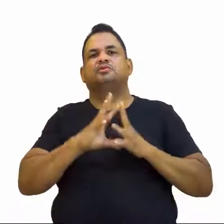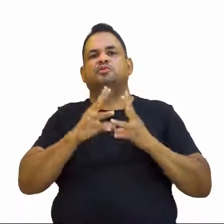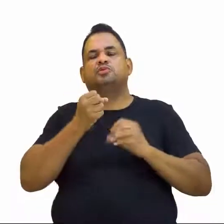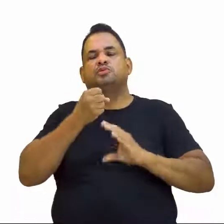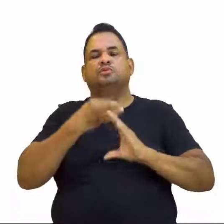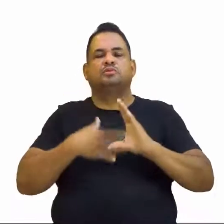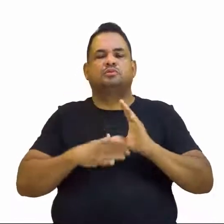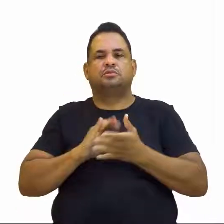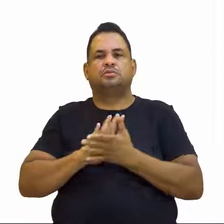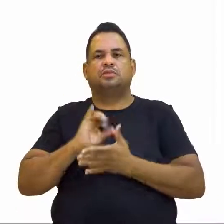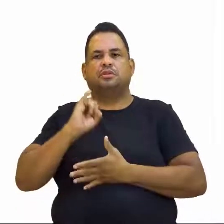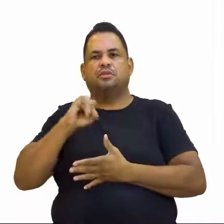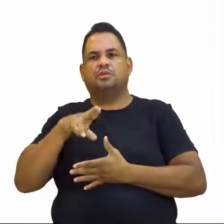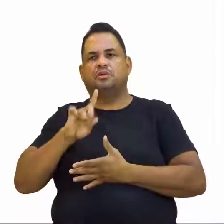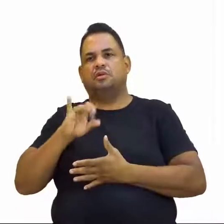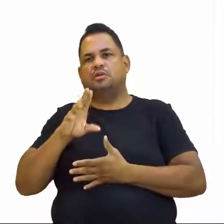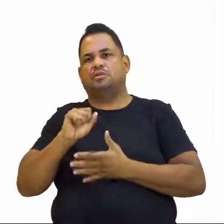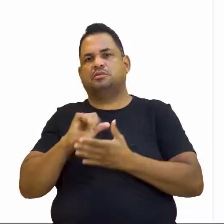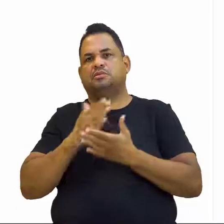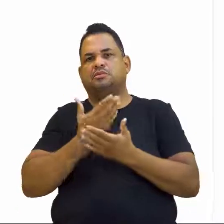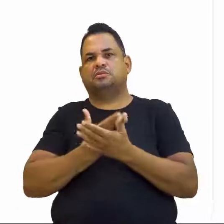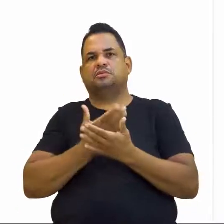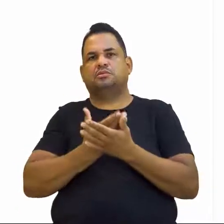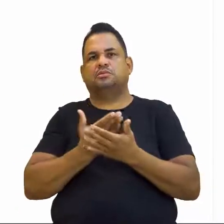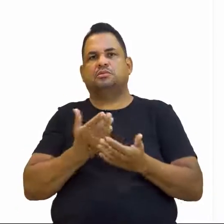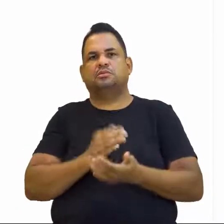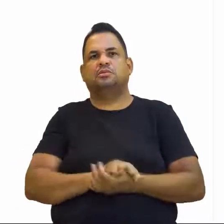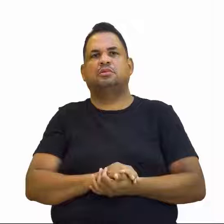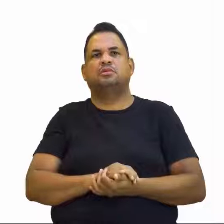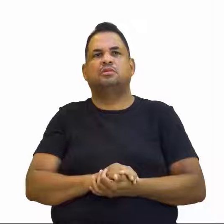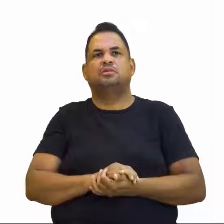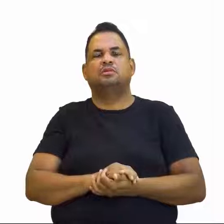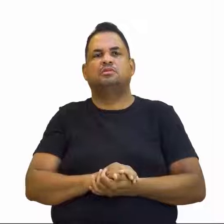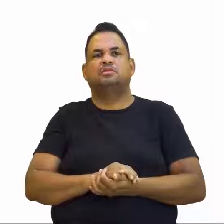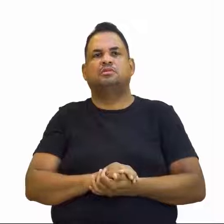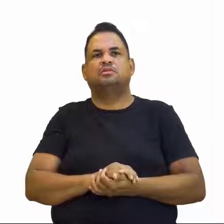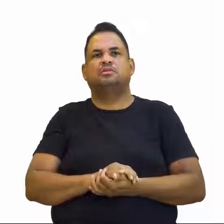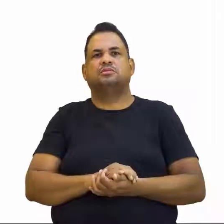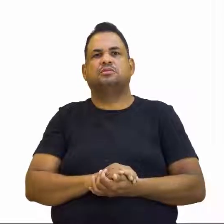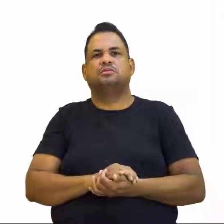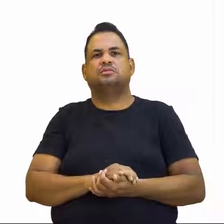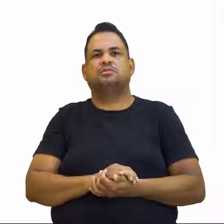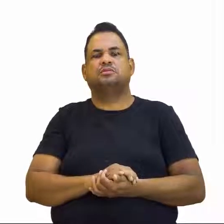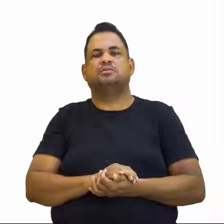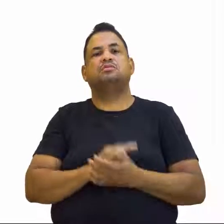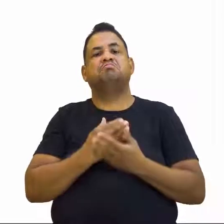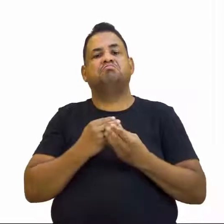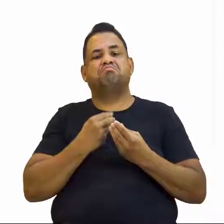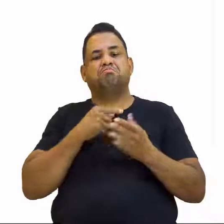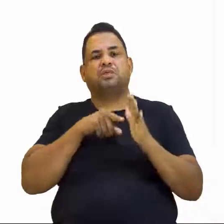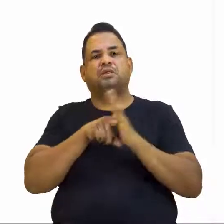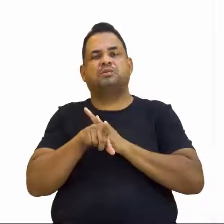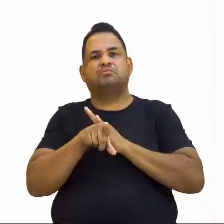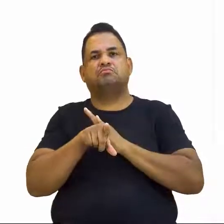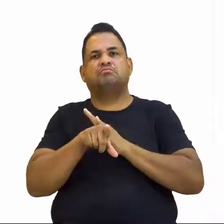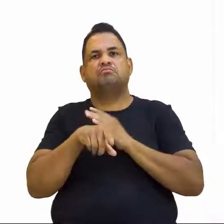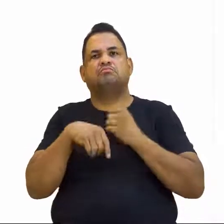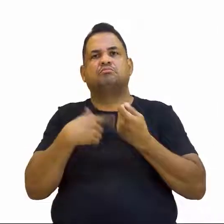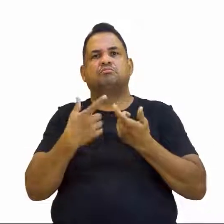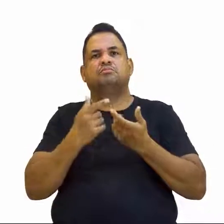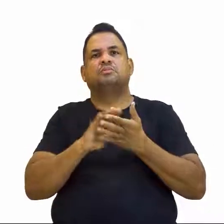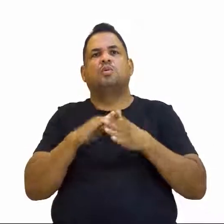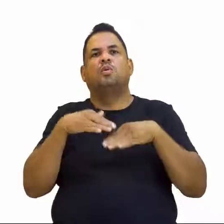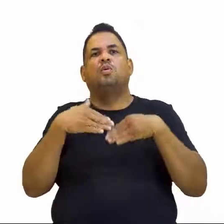que nós vamos estudar ainda, os sais e os óxidos, e pediu para você determinar